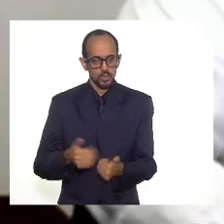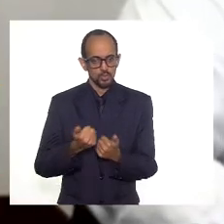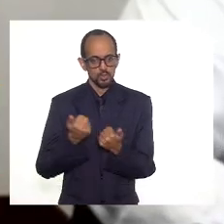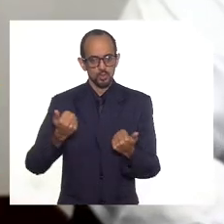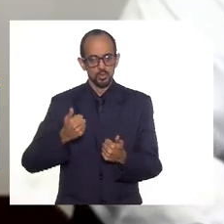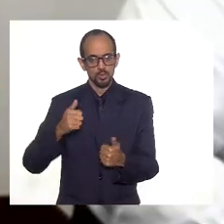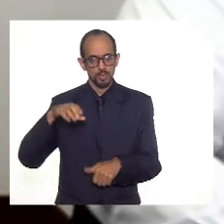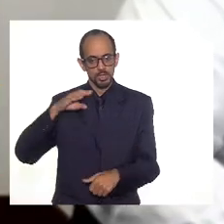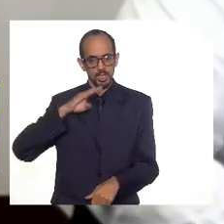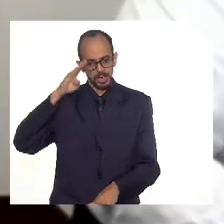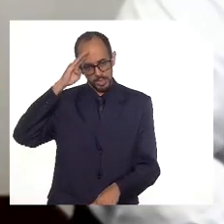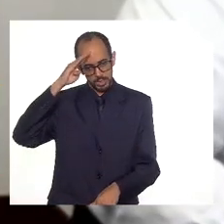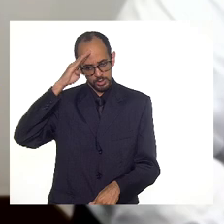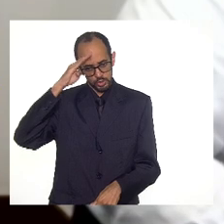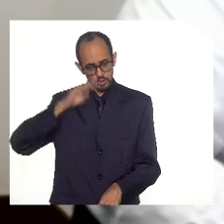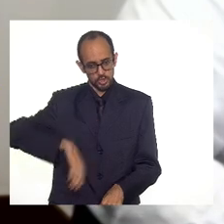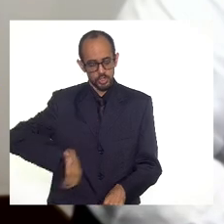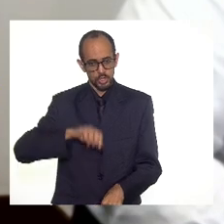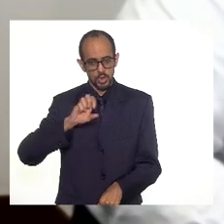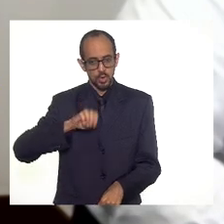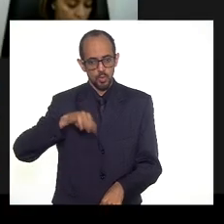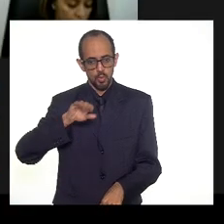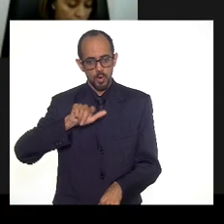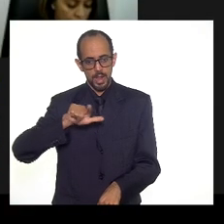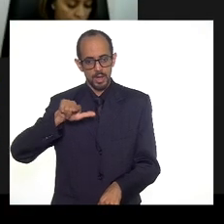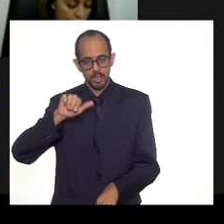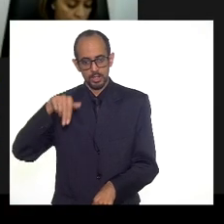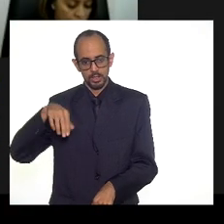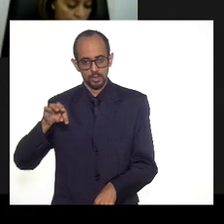Bernardo, deputado Wellington José.